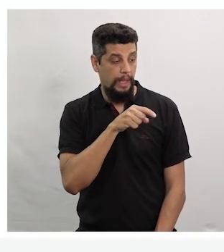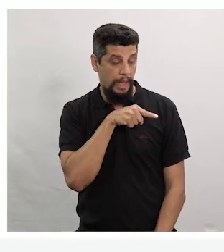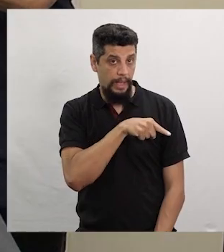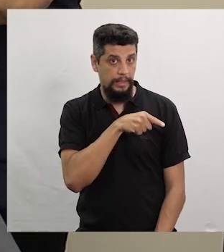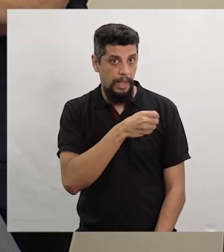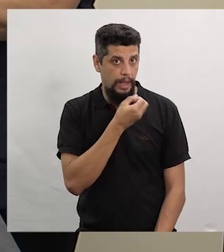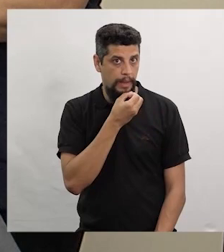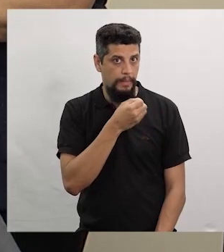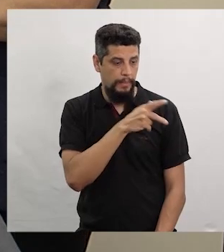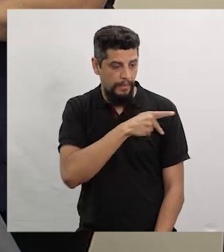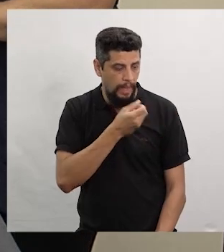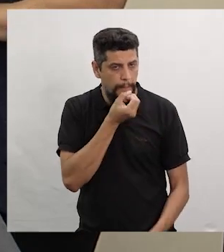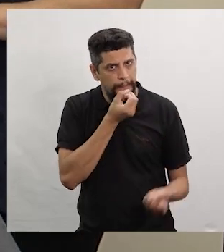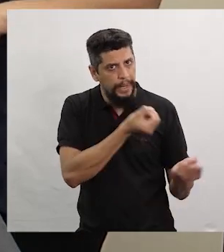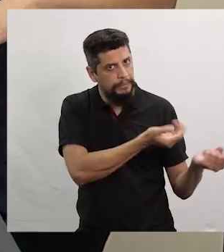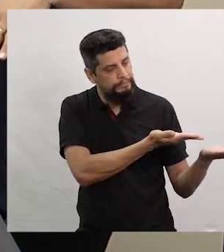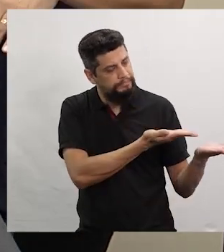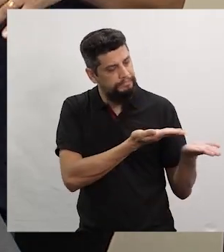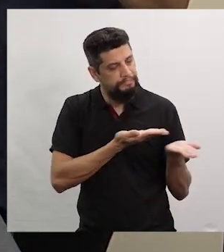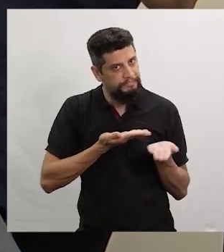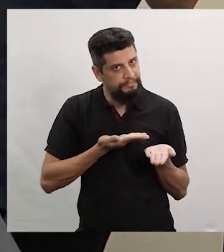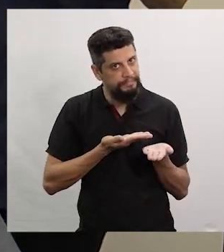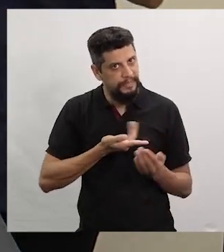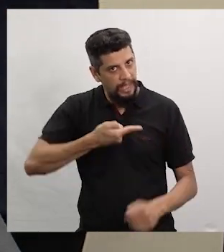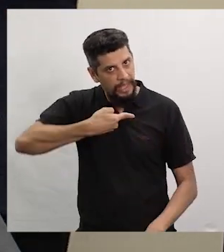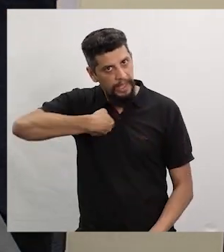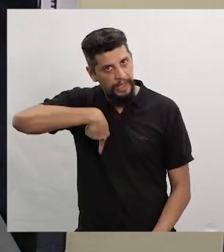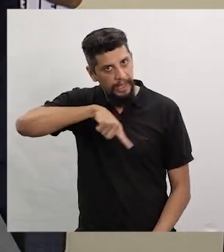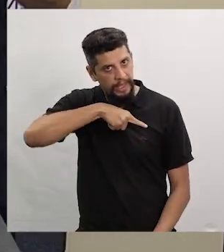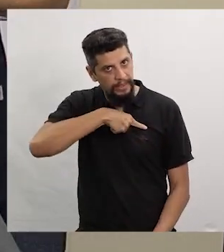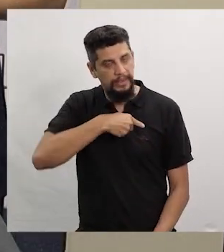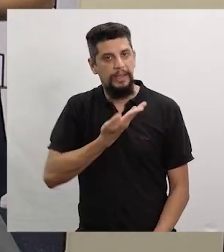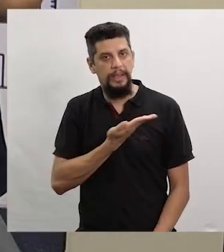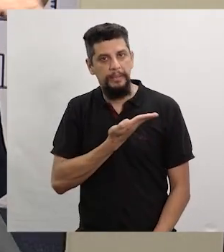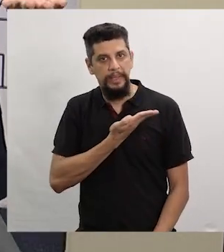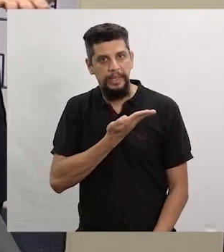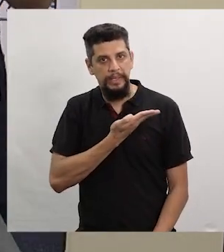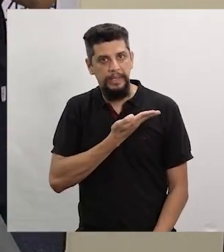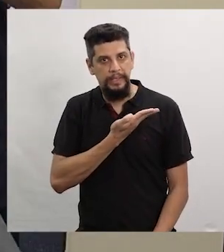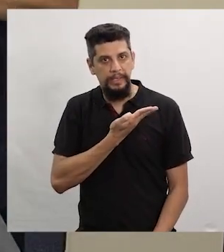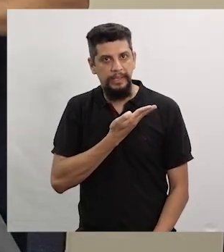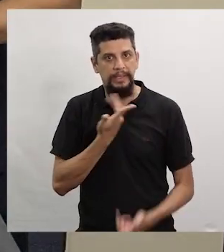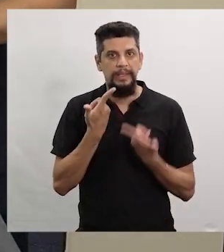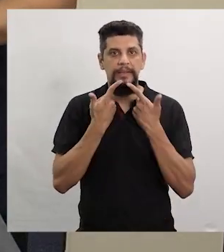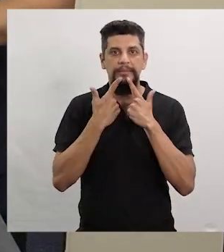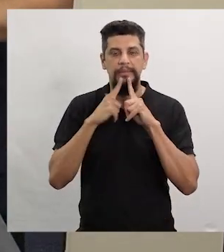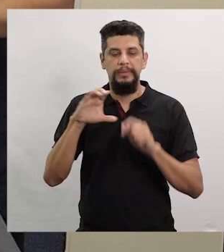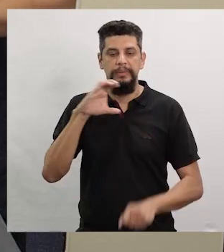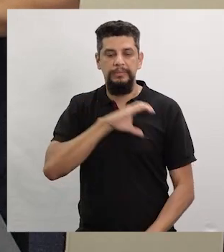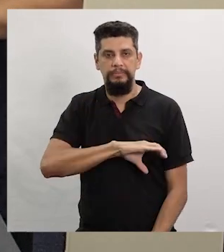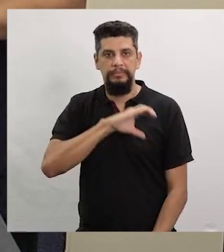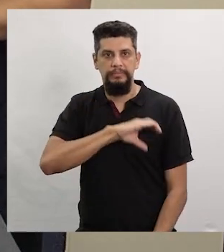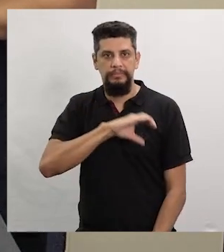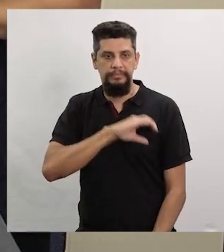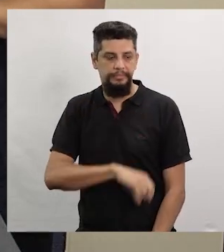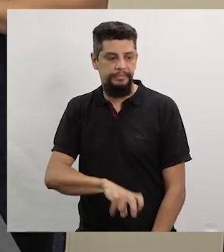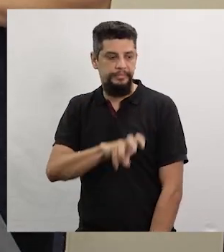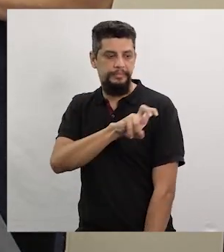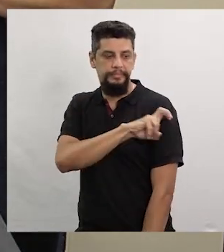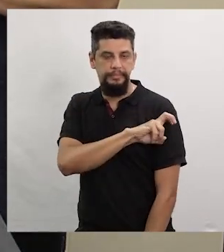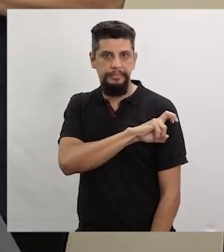seja muito bem-vinda muito obrigada aa parceira agora de língua portuguesa do quinto